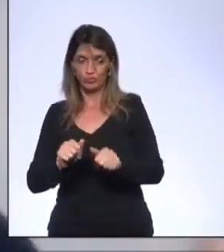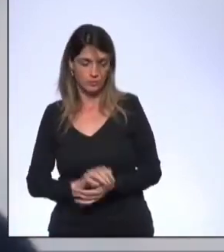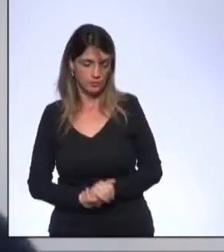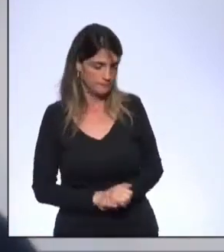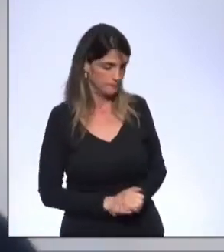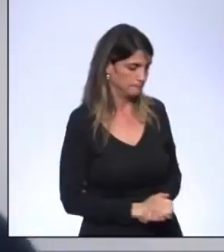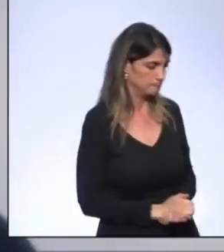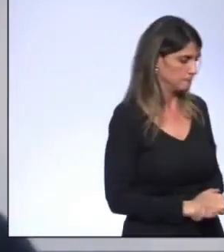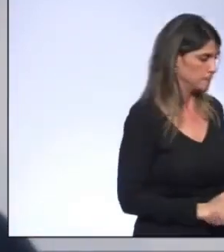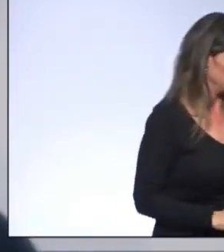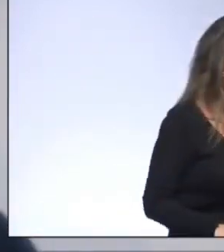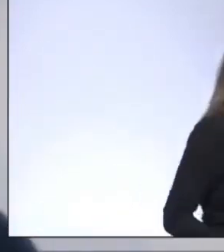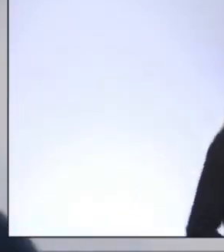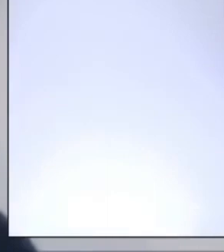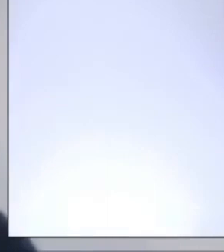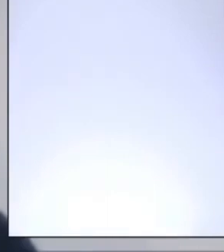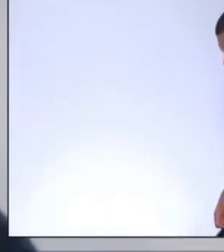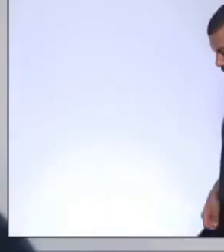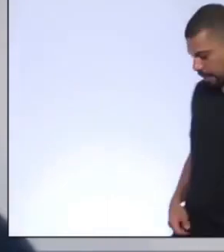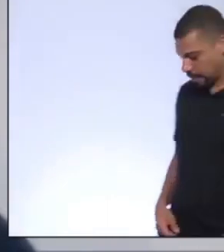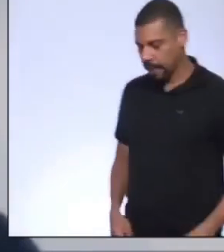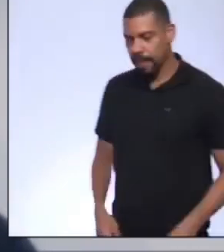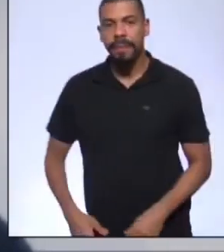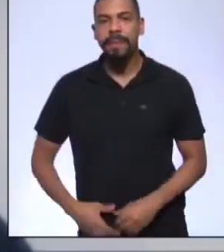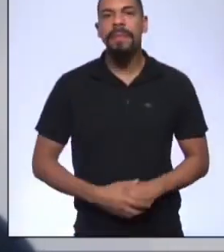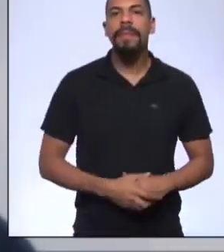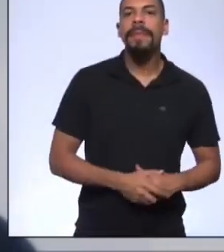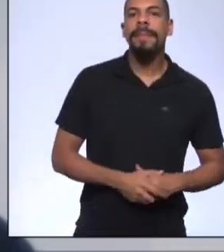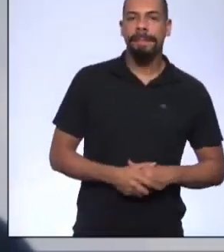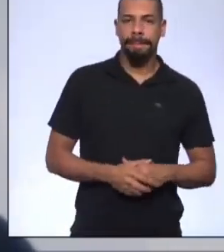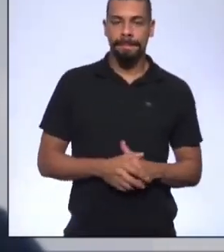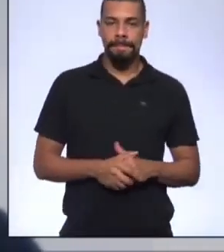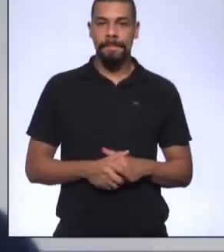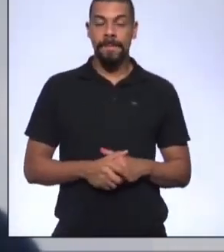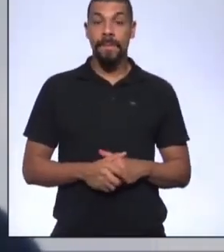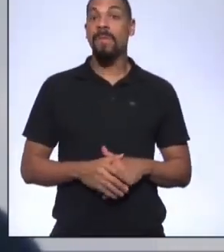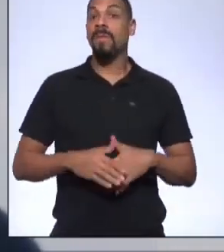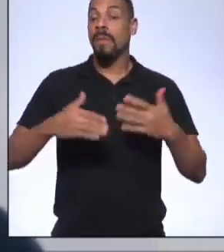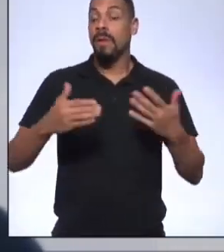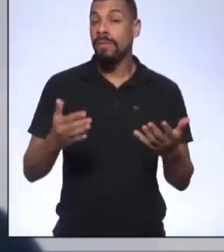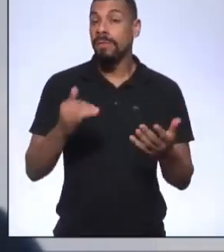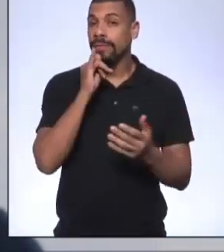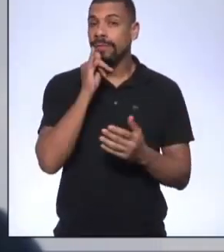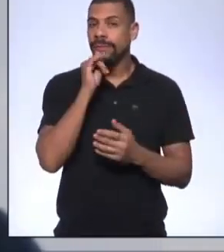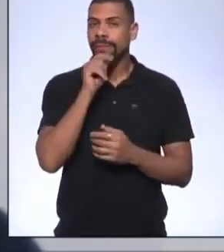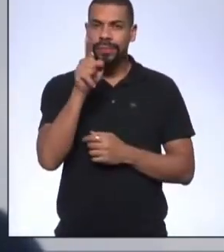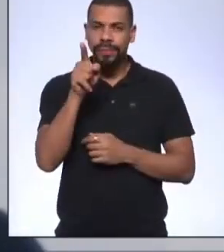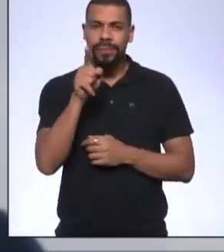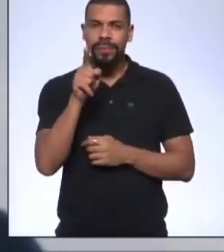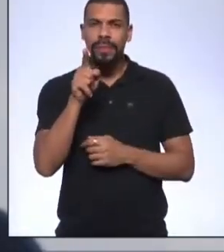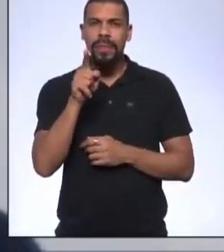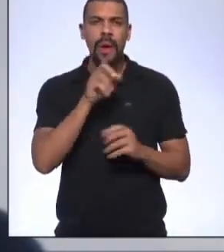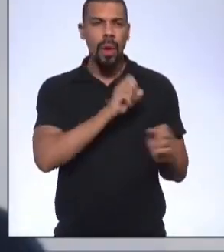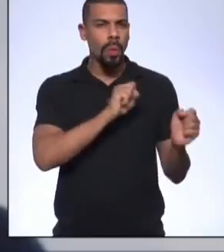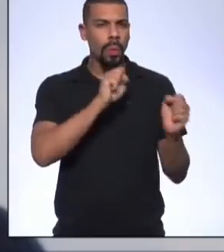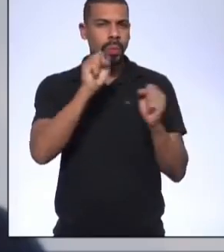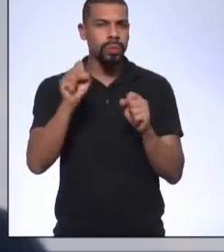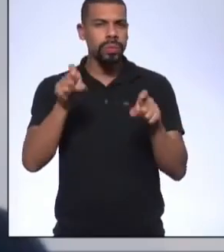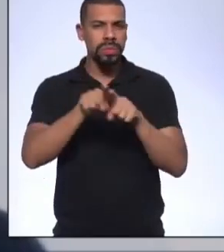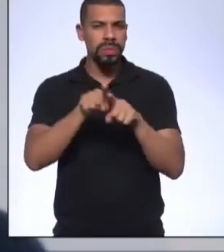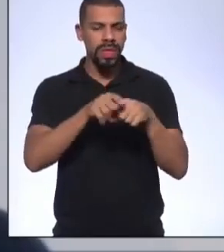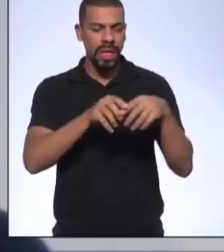poder absoluto nas mãos de uma única pessoa, tá? E, mais ainda, gente, essa questão do poder, ela ainda